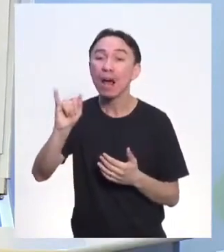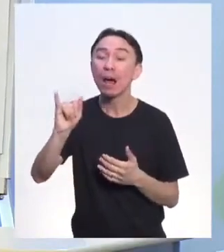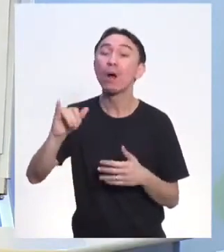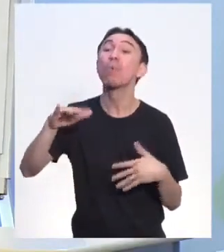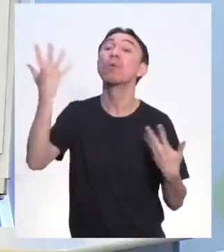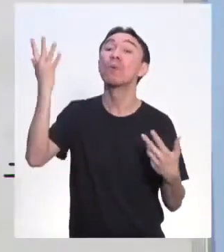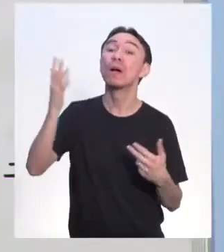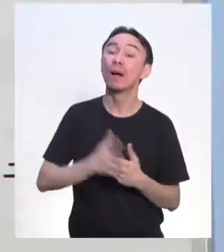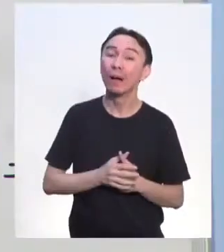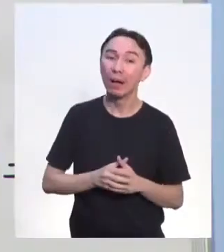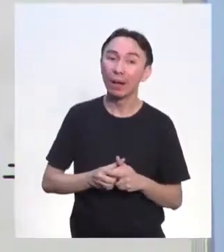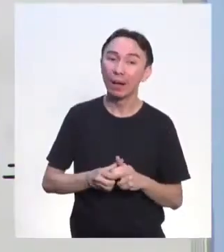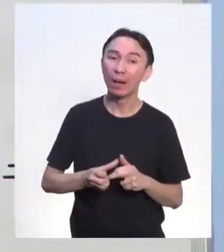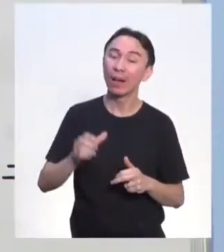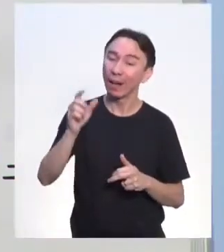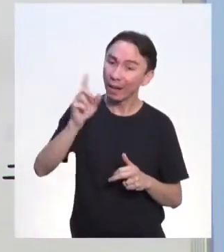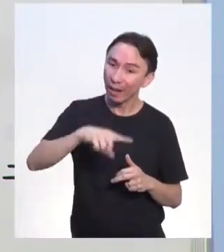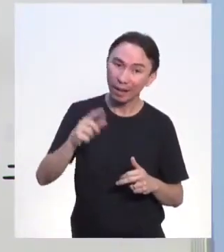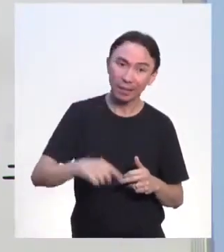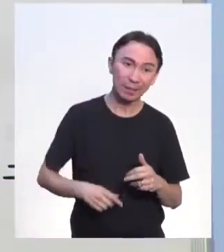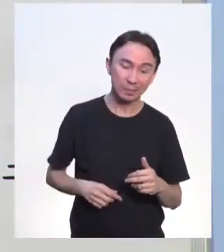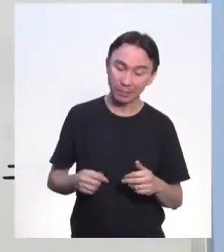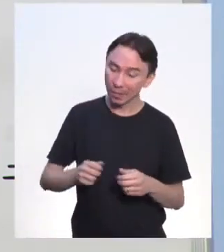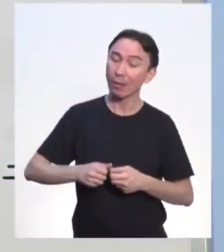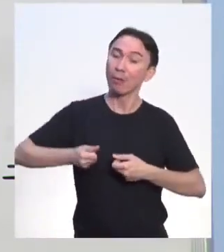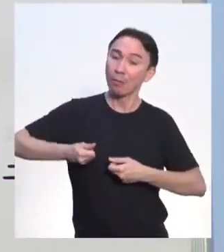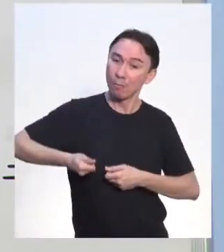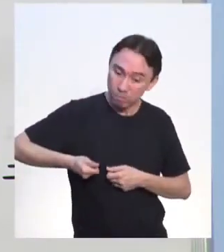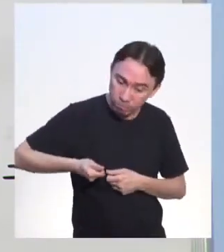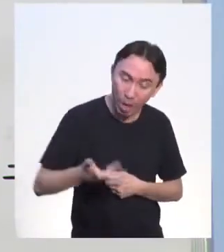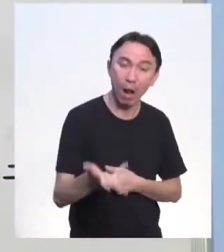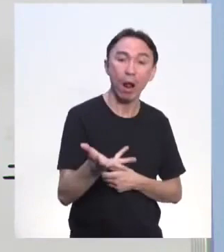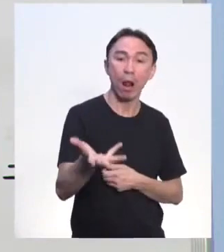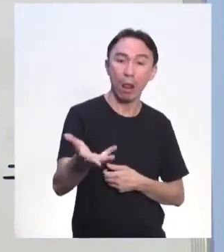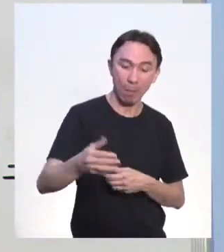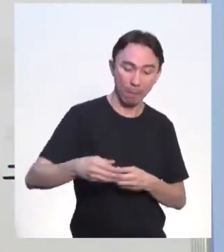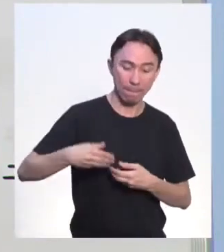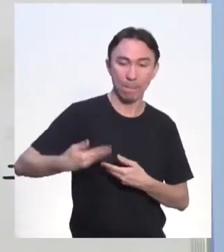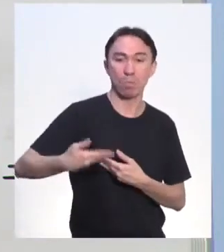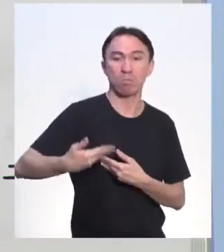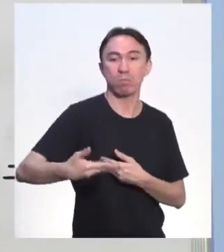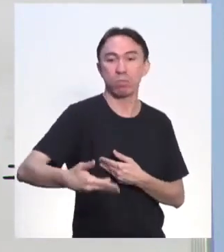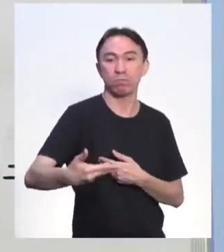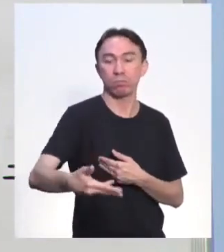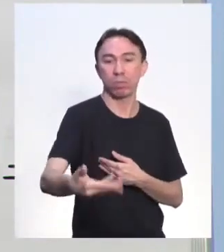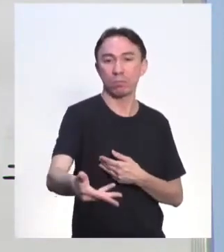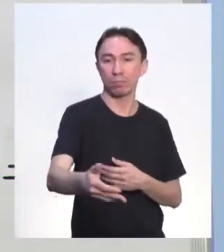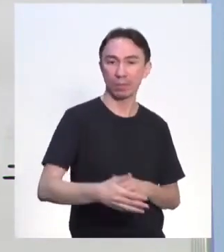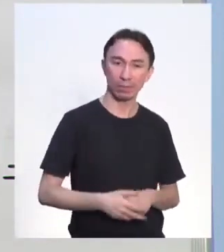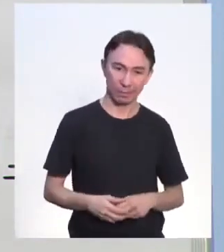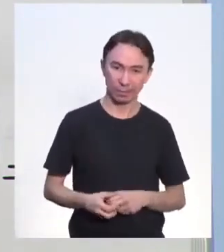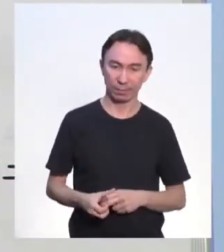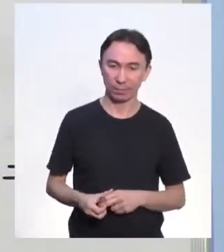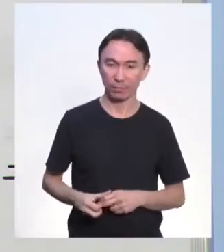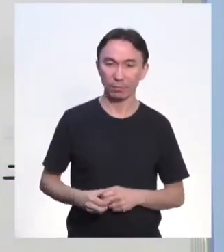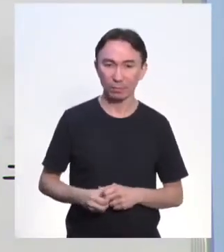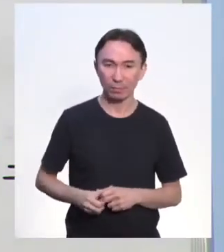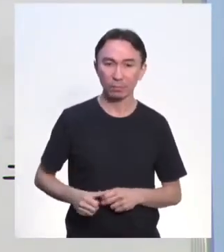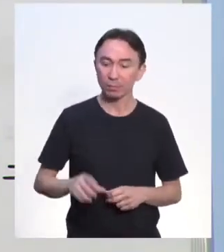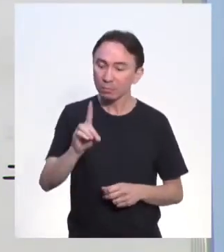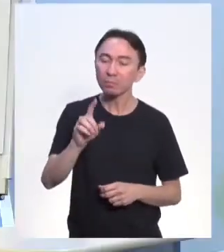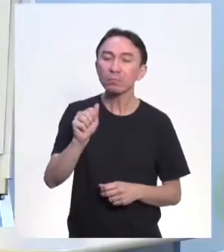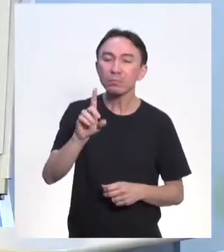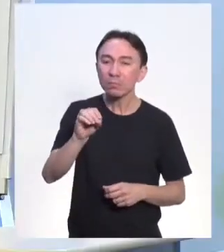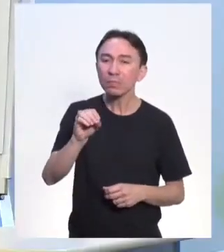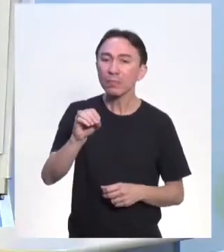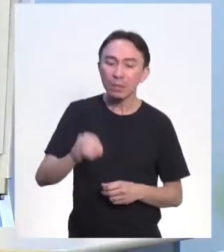dado? Então, aqui é lançar um dado. Quando a gente lança o